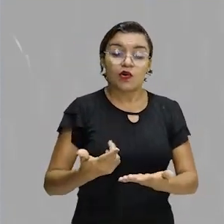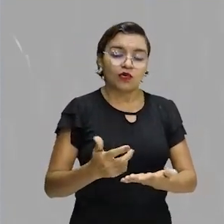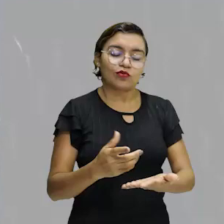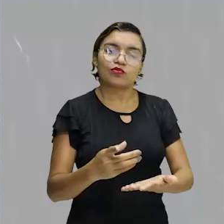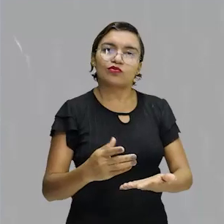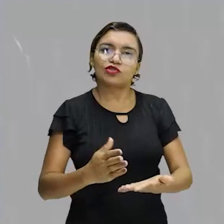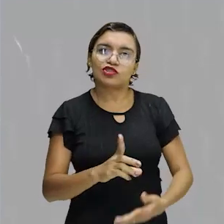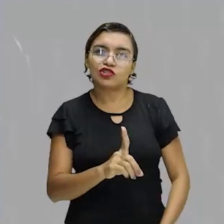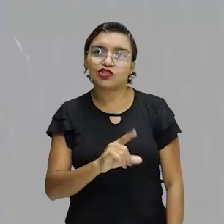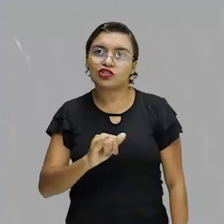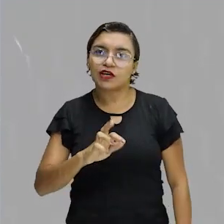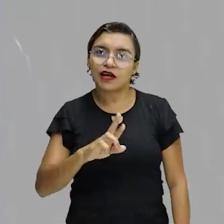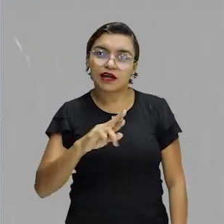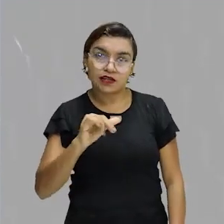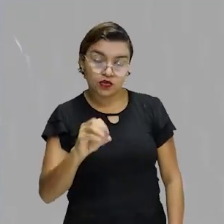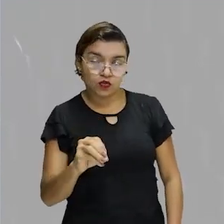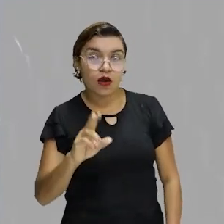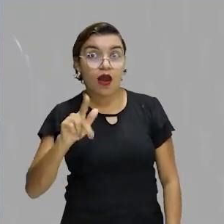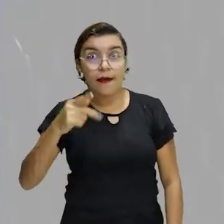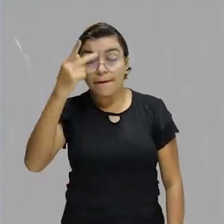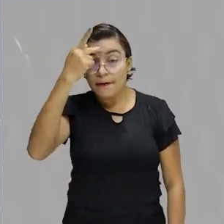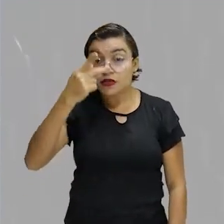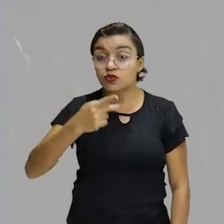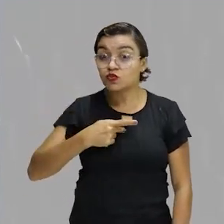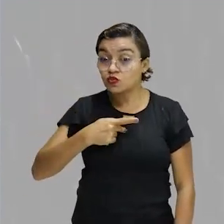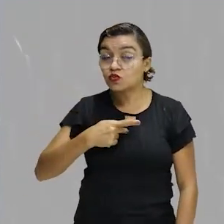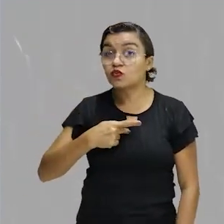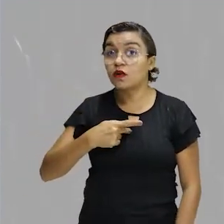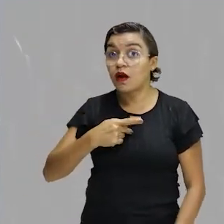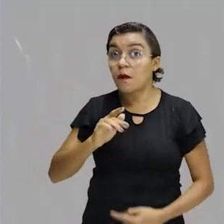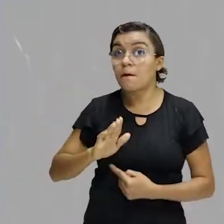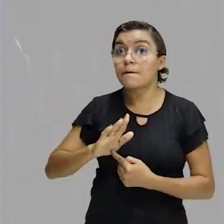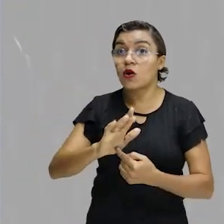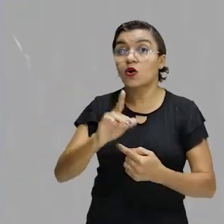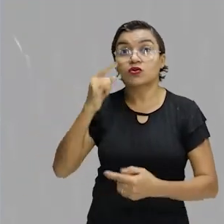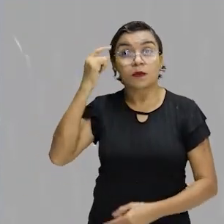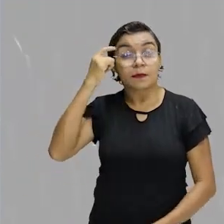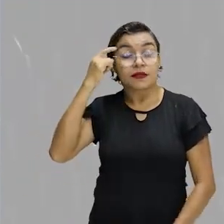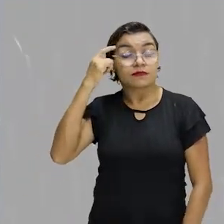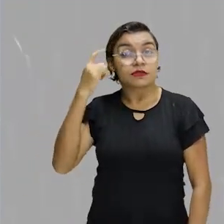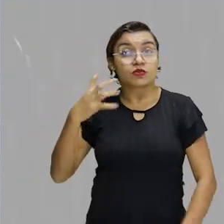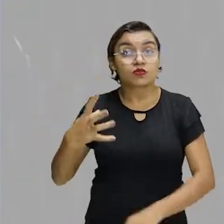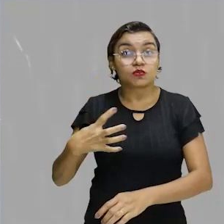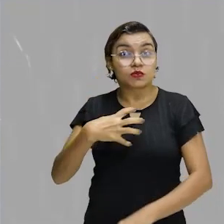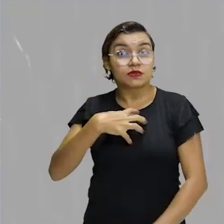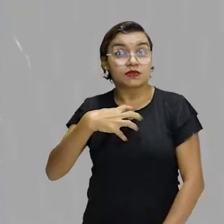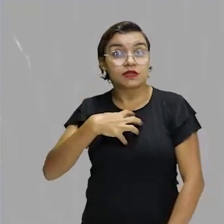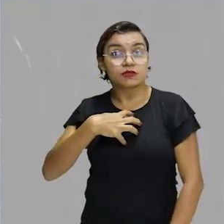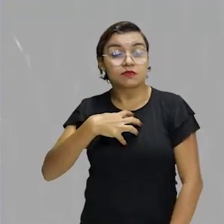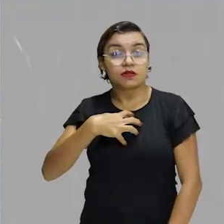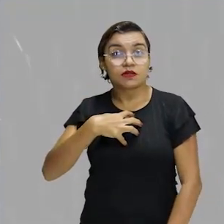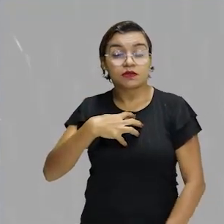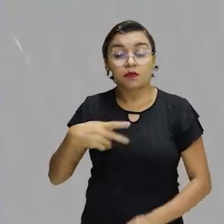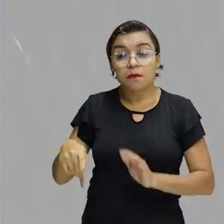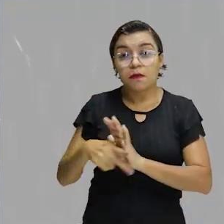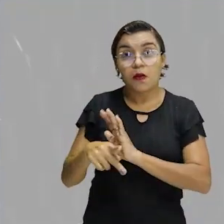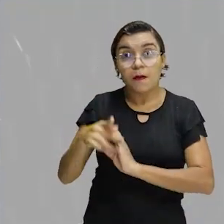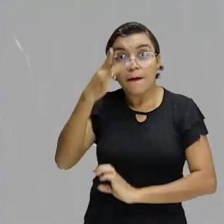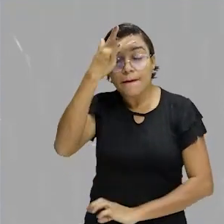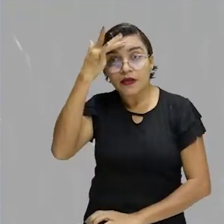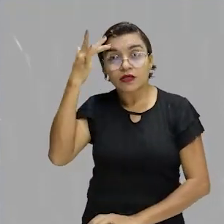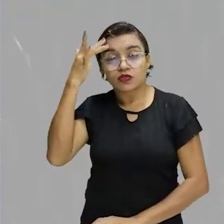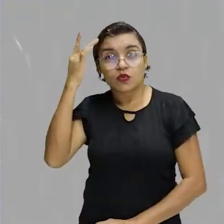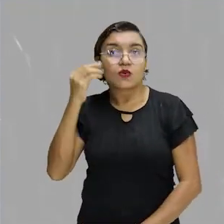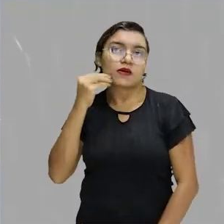por ser algo pessoal, ele tem uma carga que traz os pensamentos e os sentimentos daquela pessoa a partir das